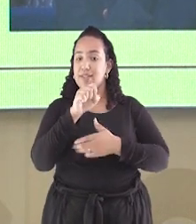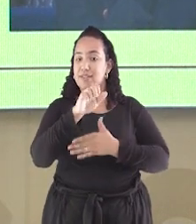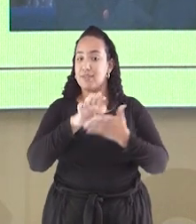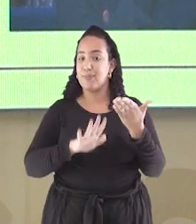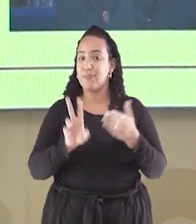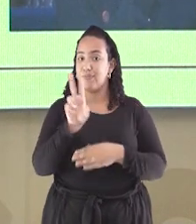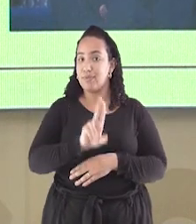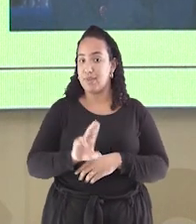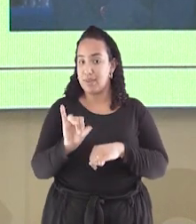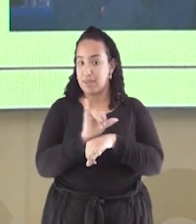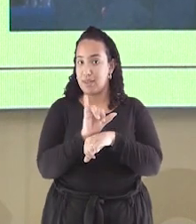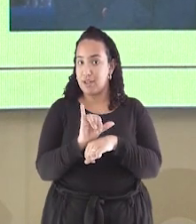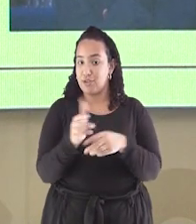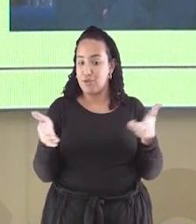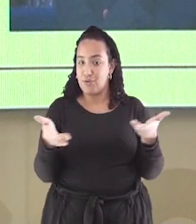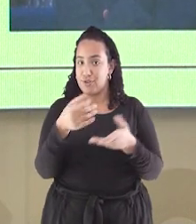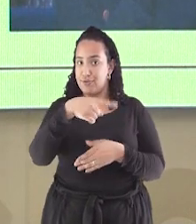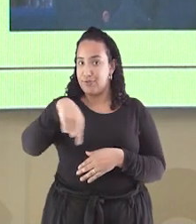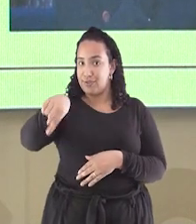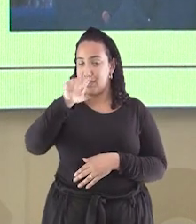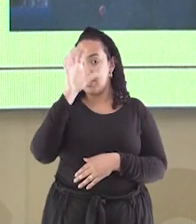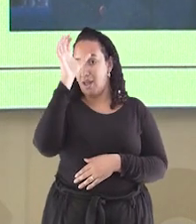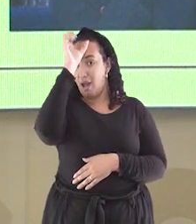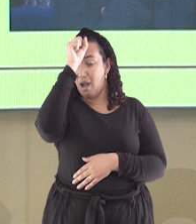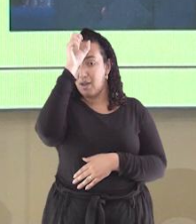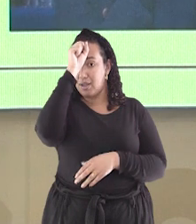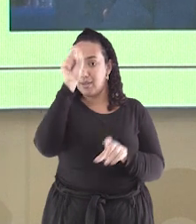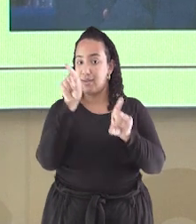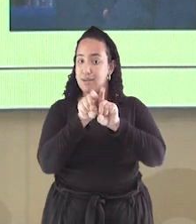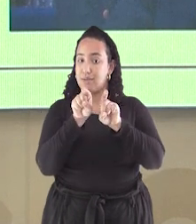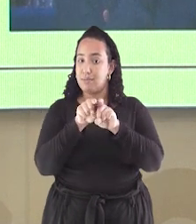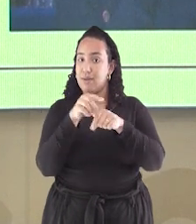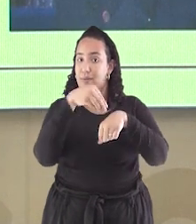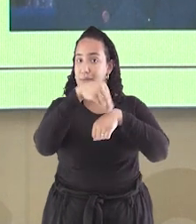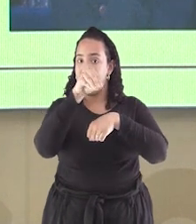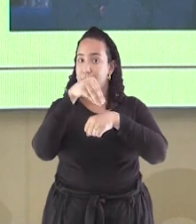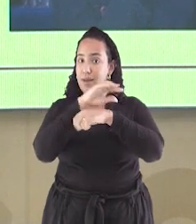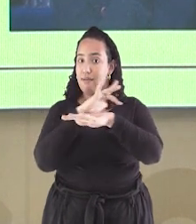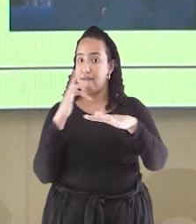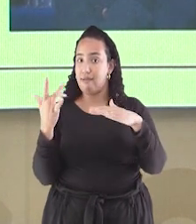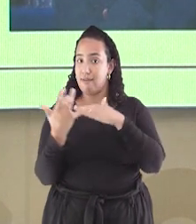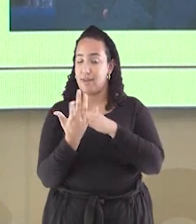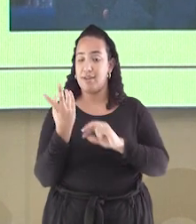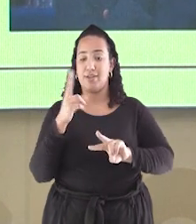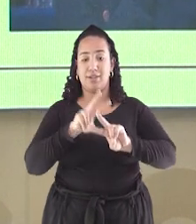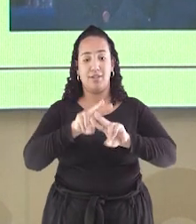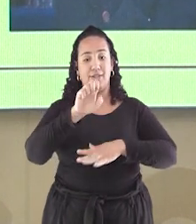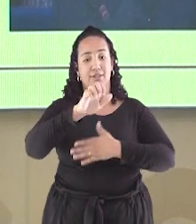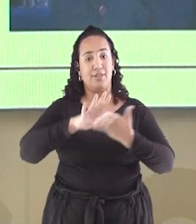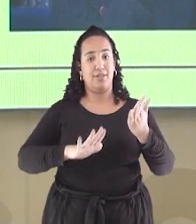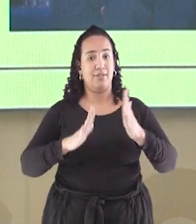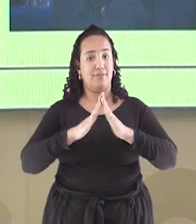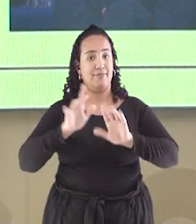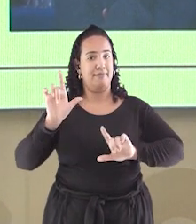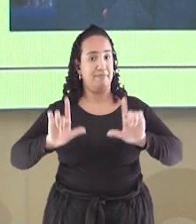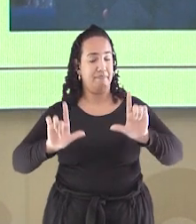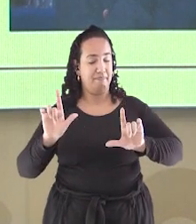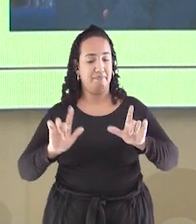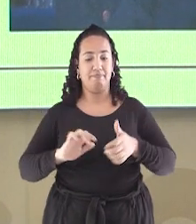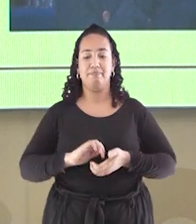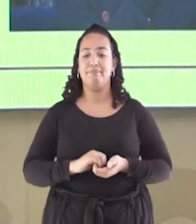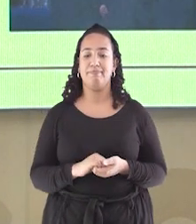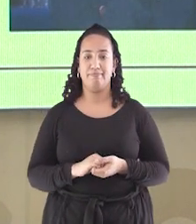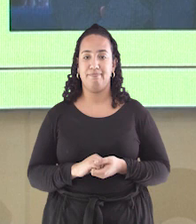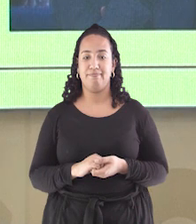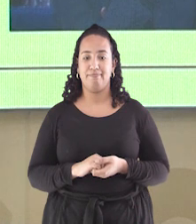utilizando esse método que você aprendeu e compartilhe nas redes sociais utilizando a hashtag Dever em Casa na